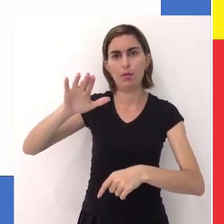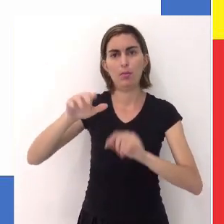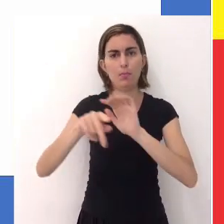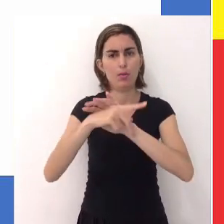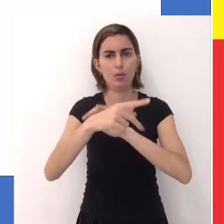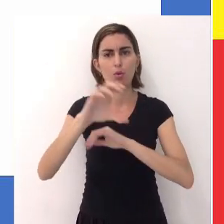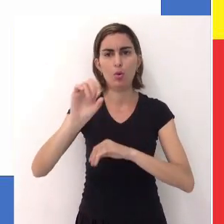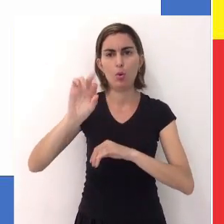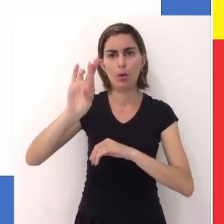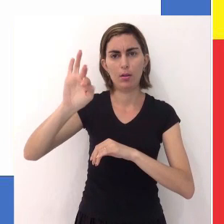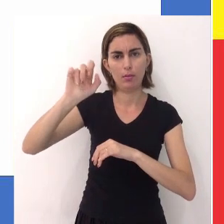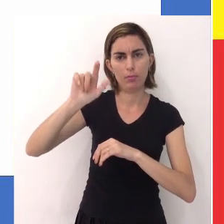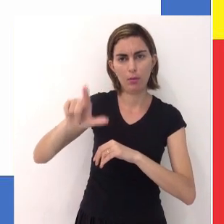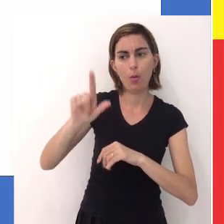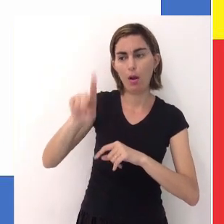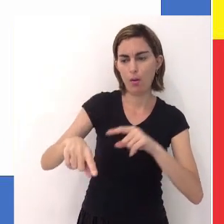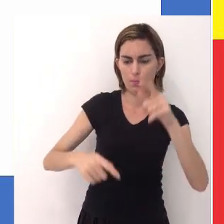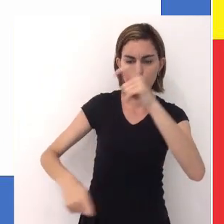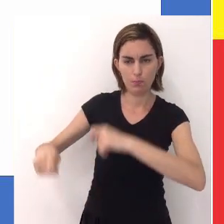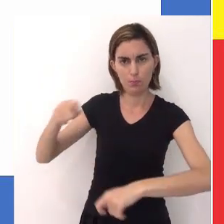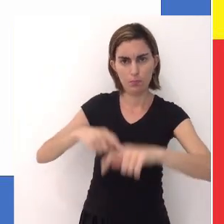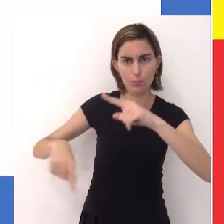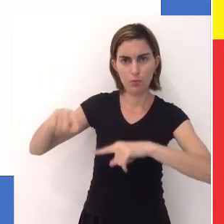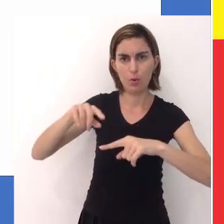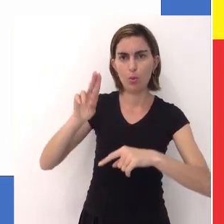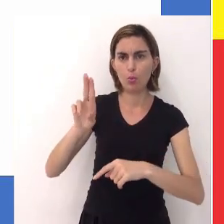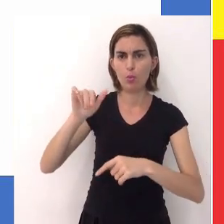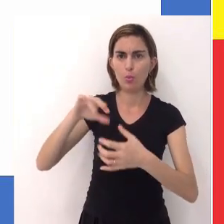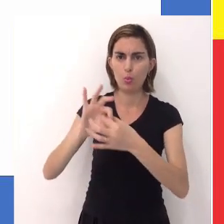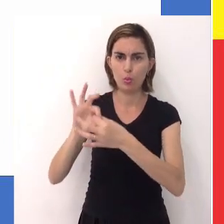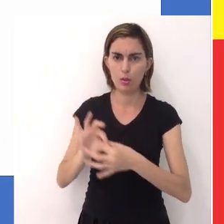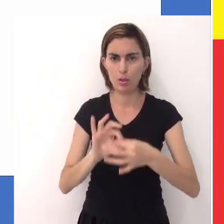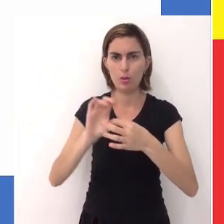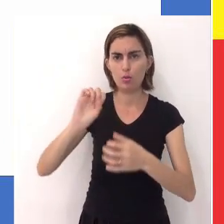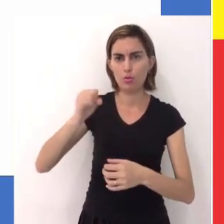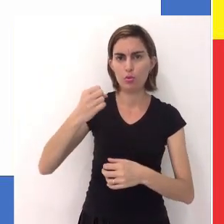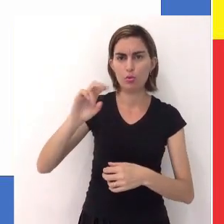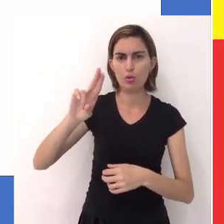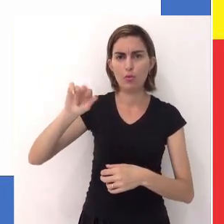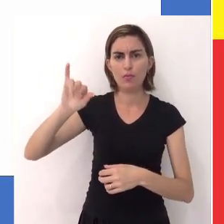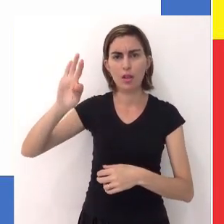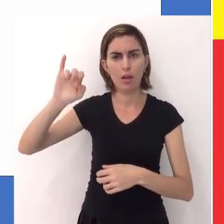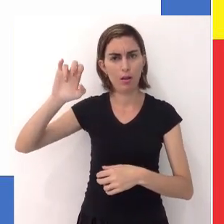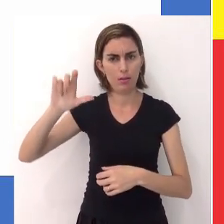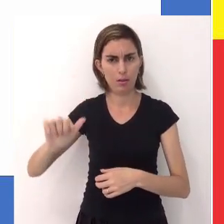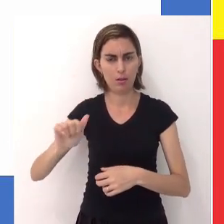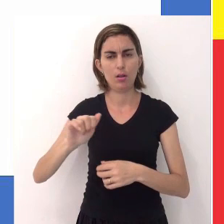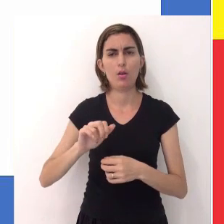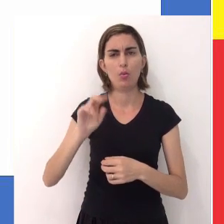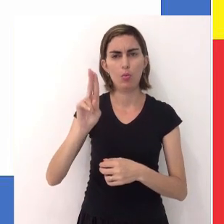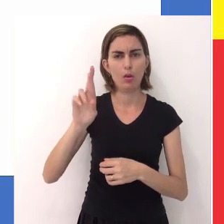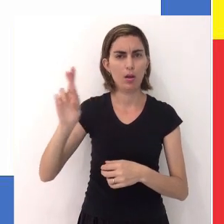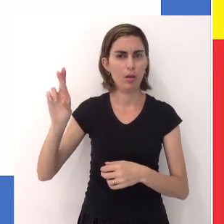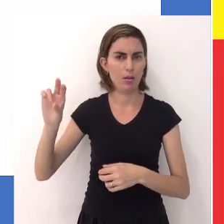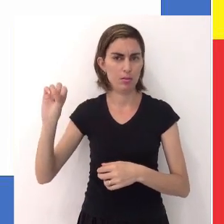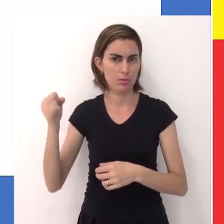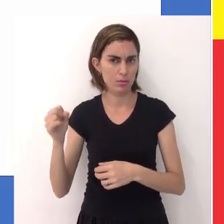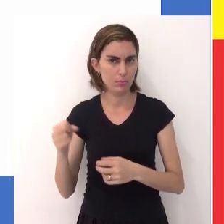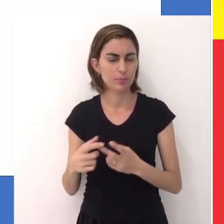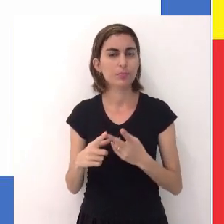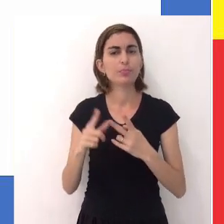oriental da Alemanha é controlada pela União Soviética, que surge depois da Segunda Guerra Mundial, e a